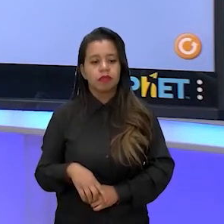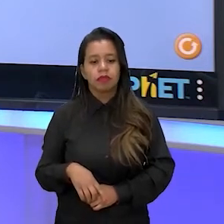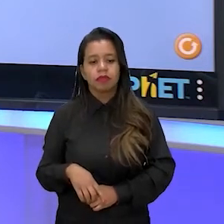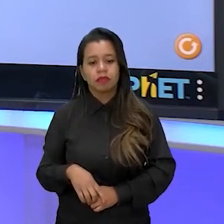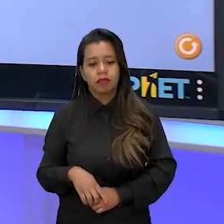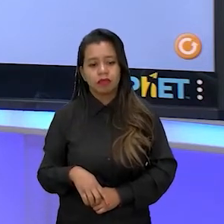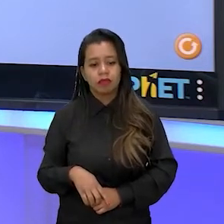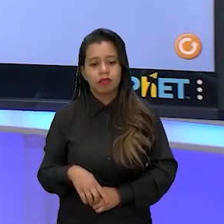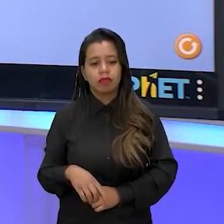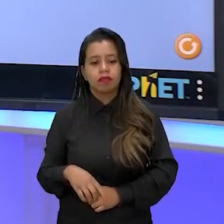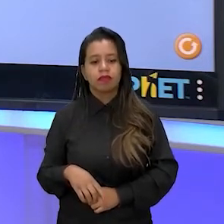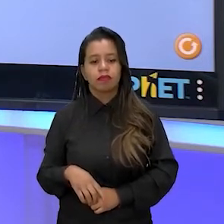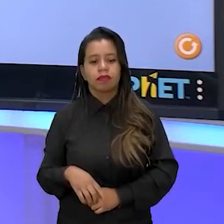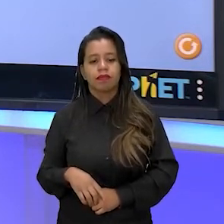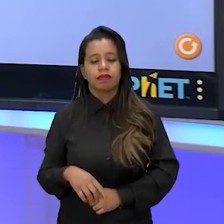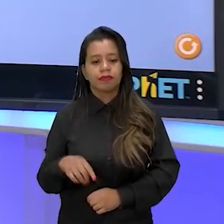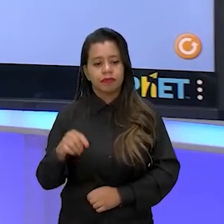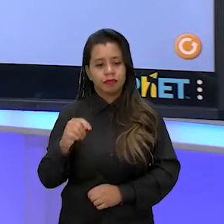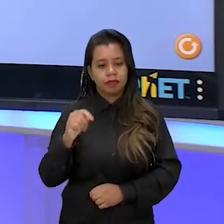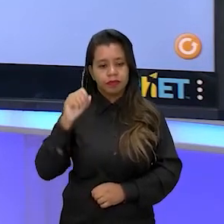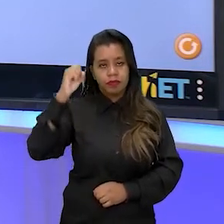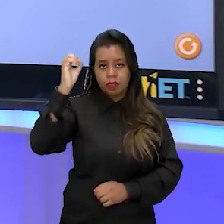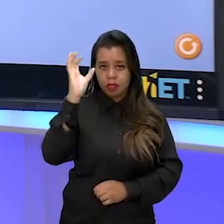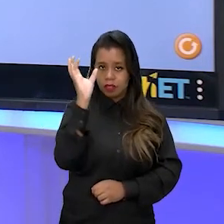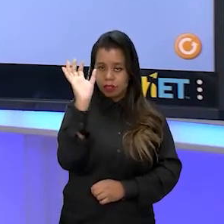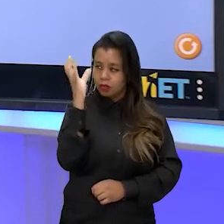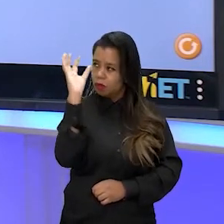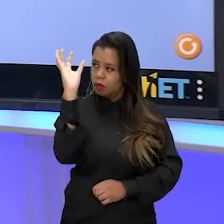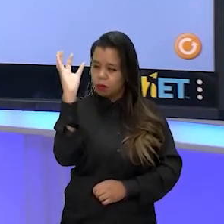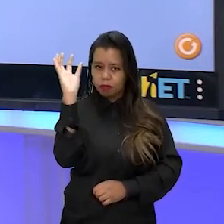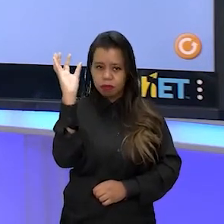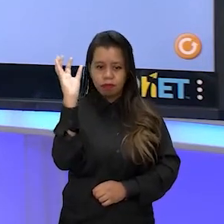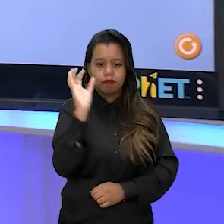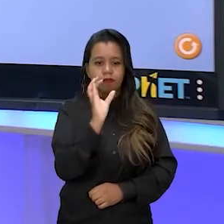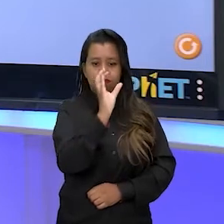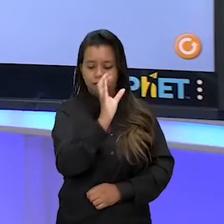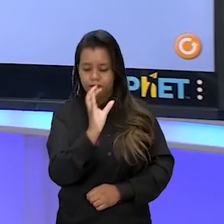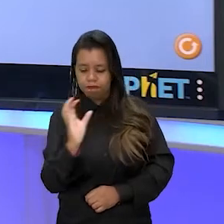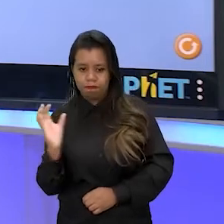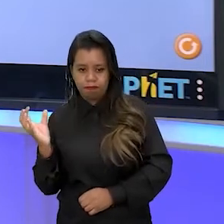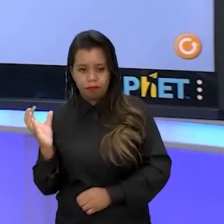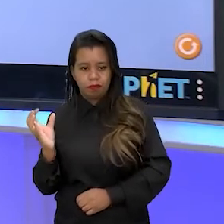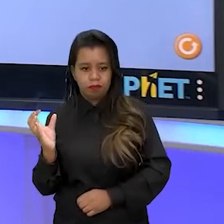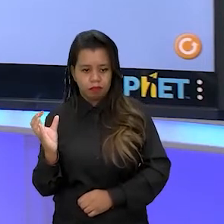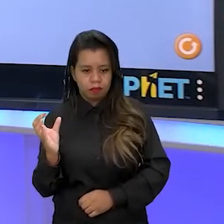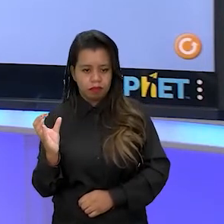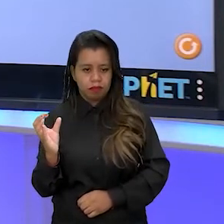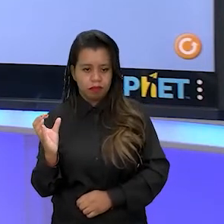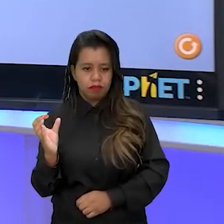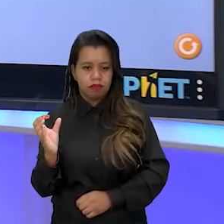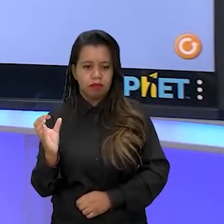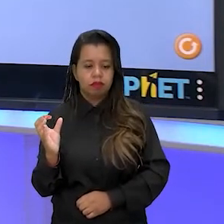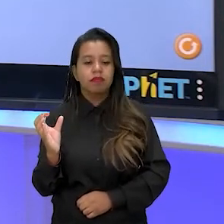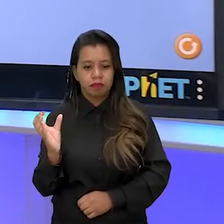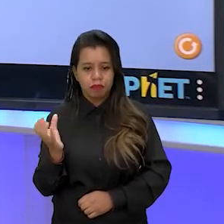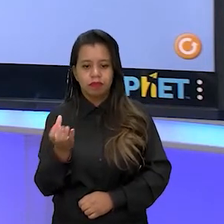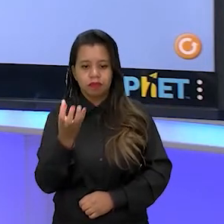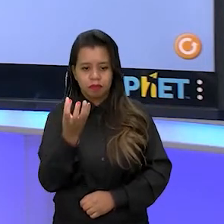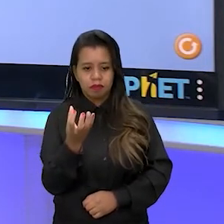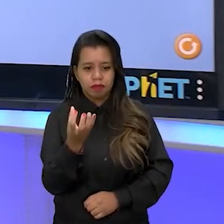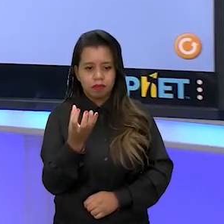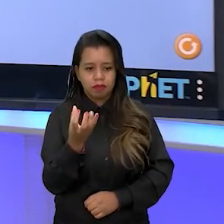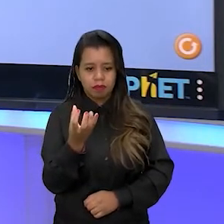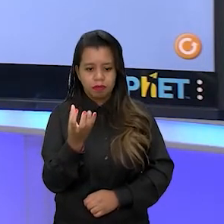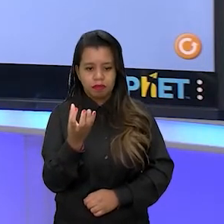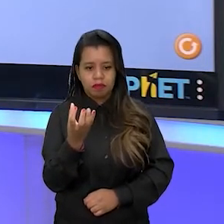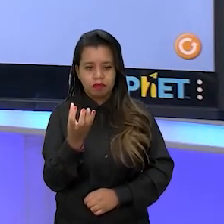vamos tentar acender uma lâmpada. Vou pegar aqui a lâmpada e anexas, você tem que colocar direitinho essa bolinha